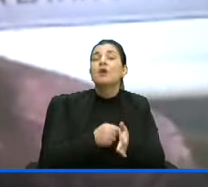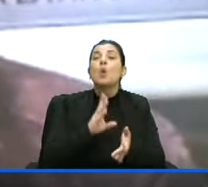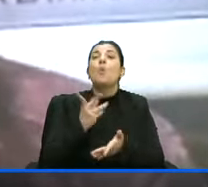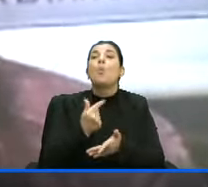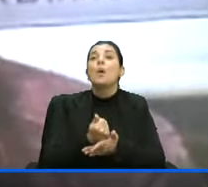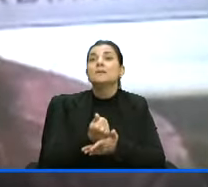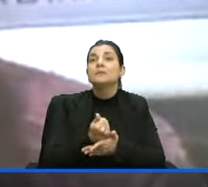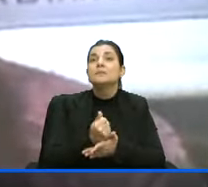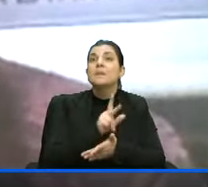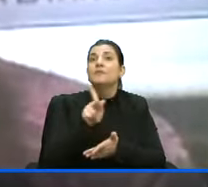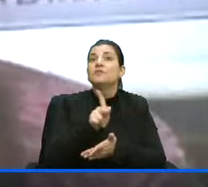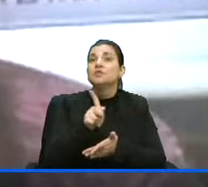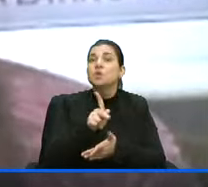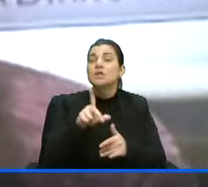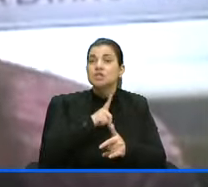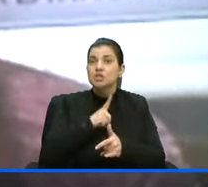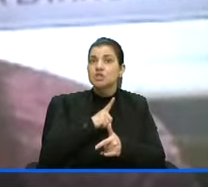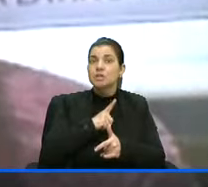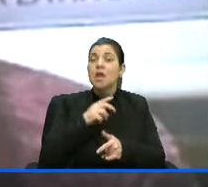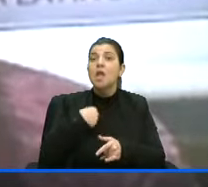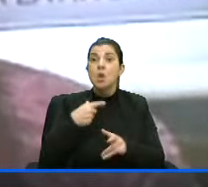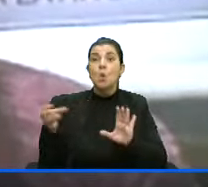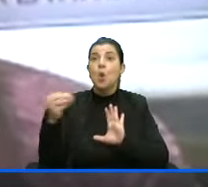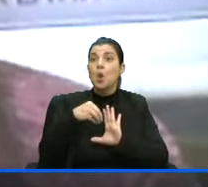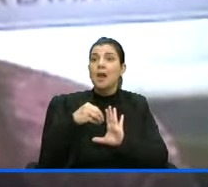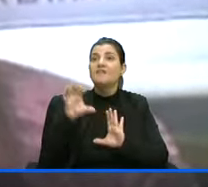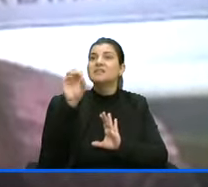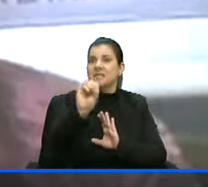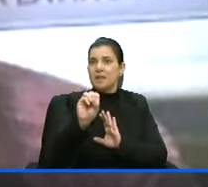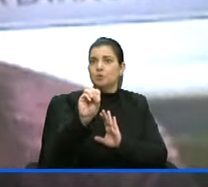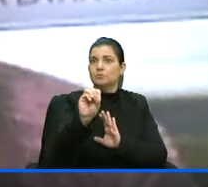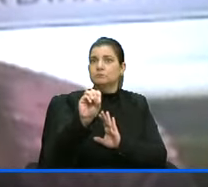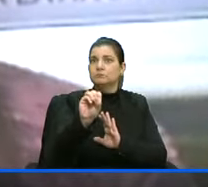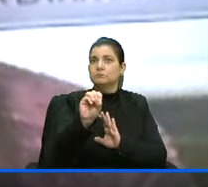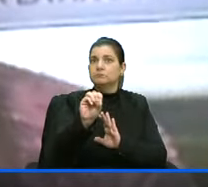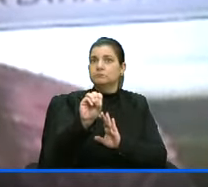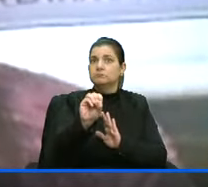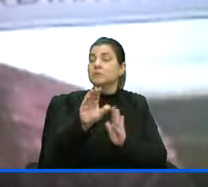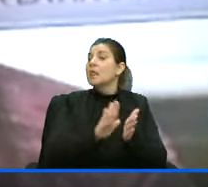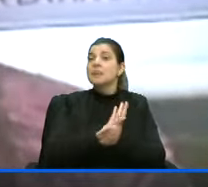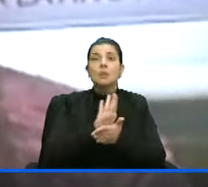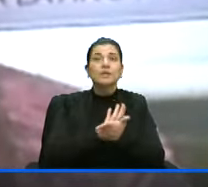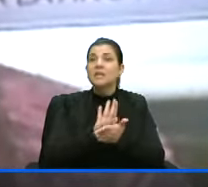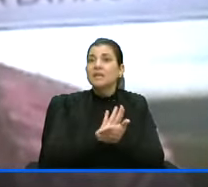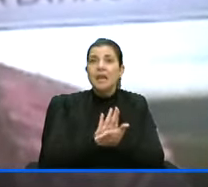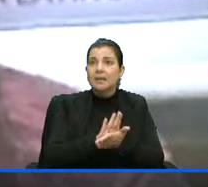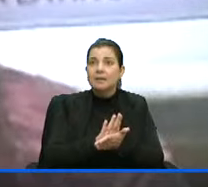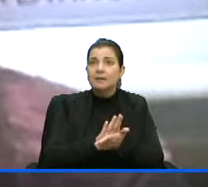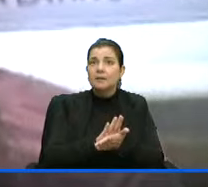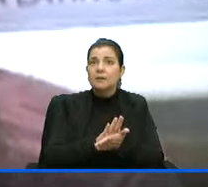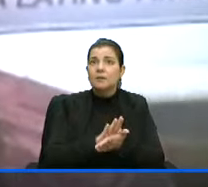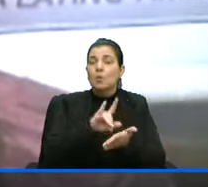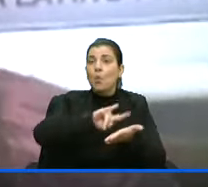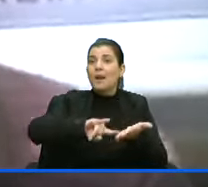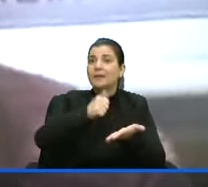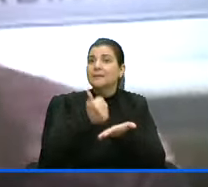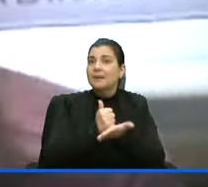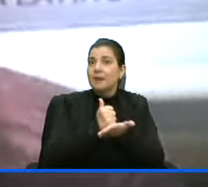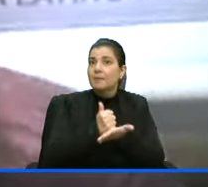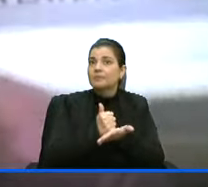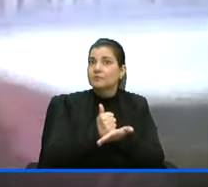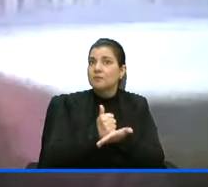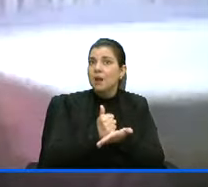colocava zero. Eu olho pela carteira profissional, não tem ninguém com a carteira profissional assinada como professora, zero. E elas me incomodavam e eu